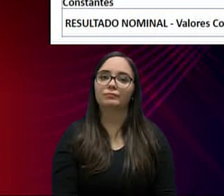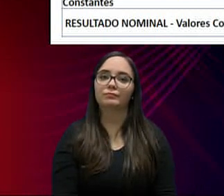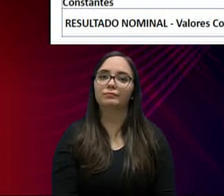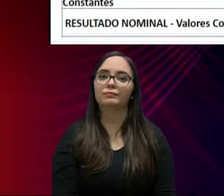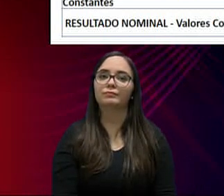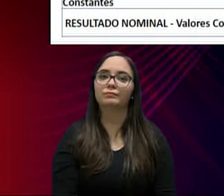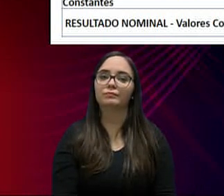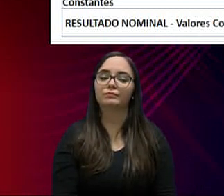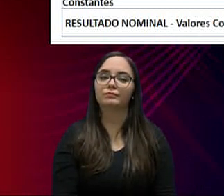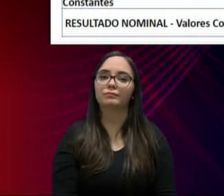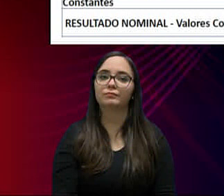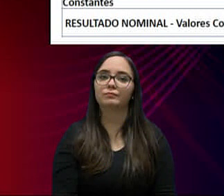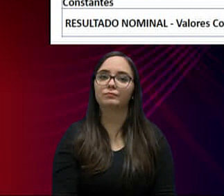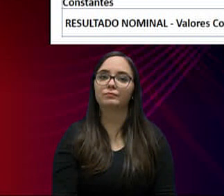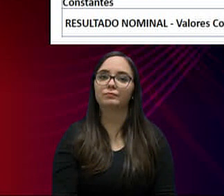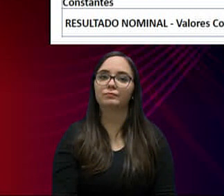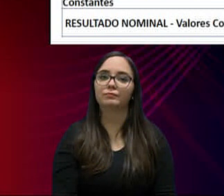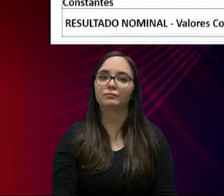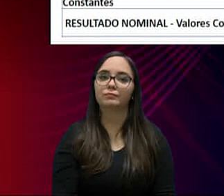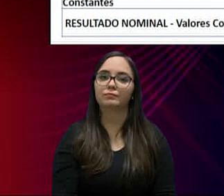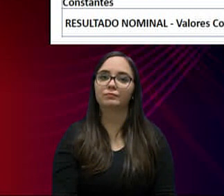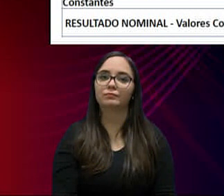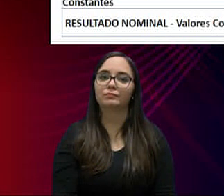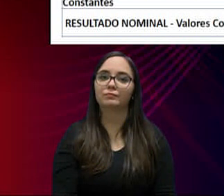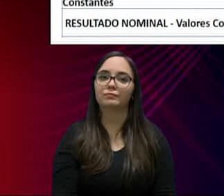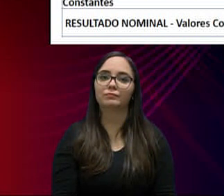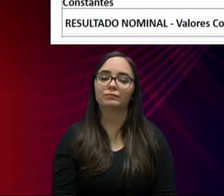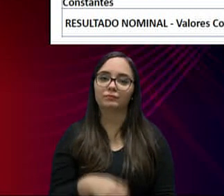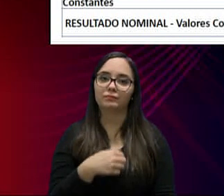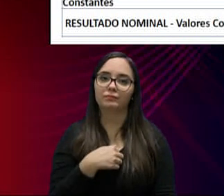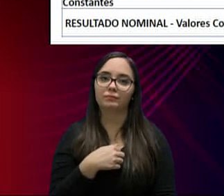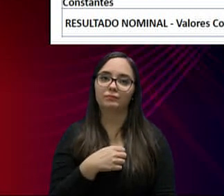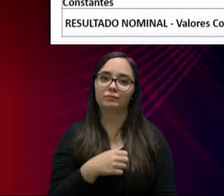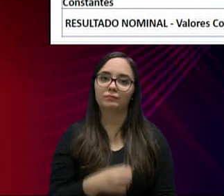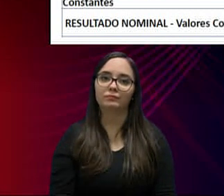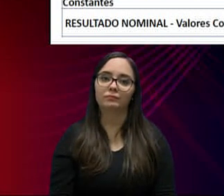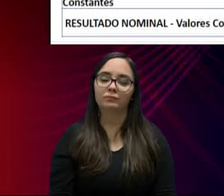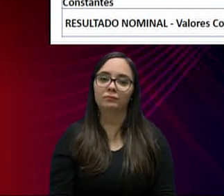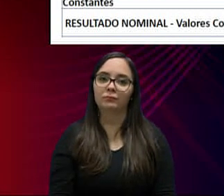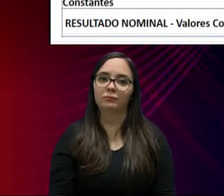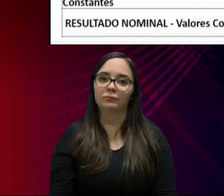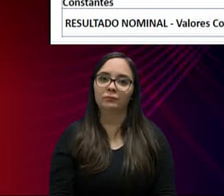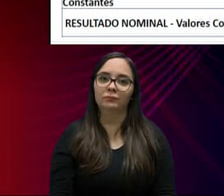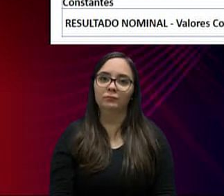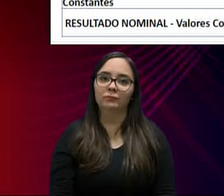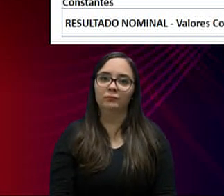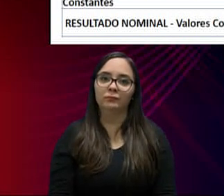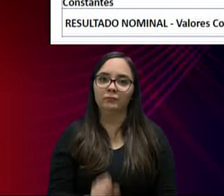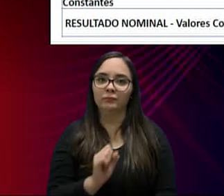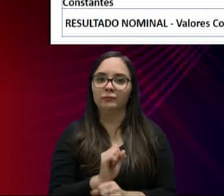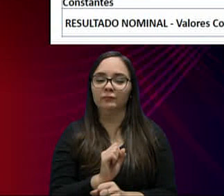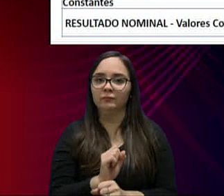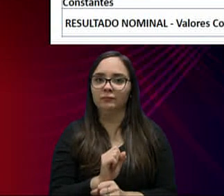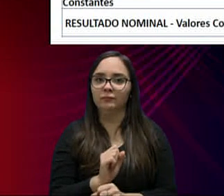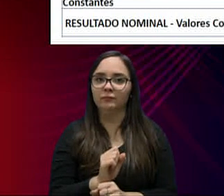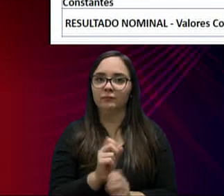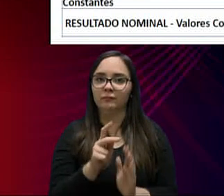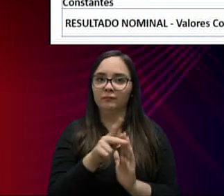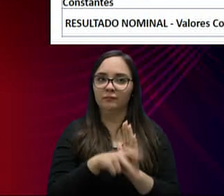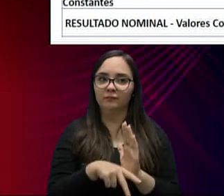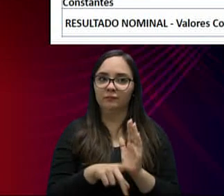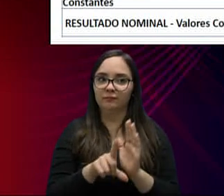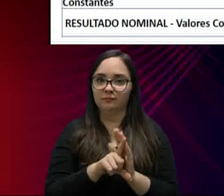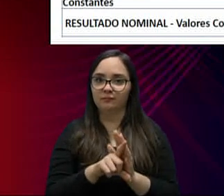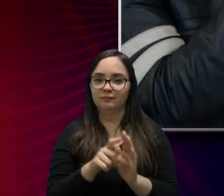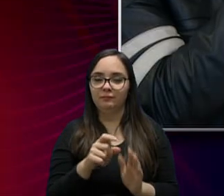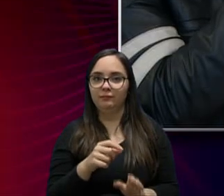contas se me permite eu tava esperando pegar o e trazer para mim o projeto de